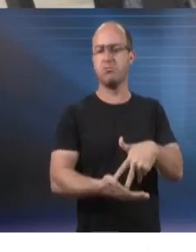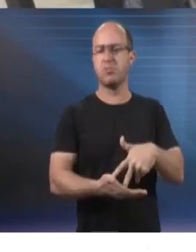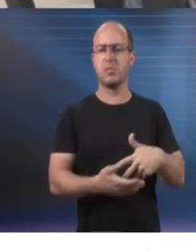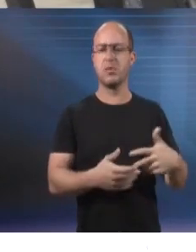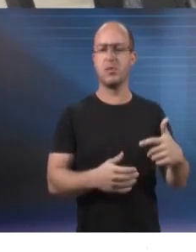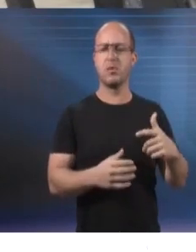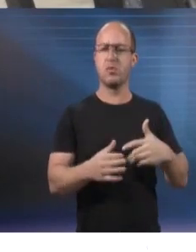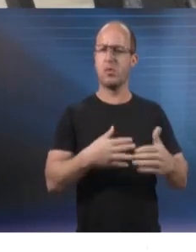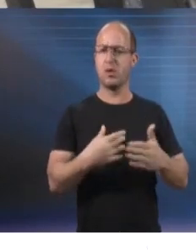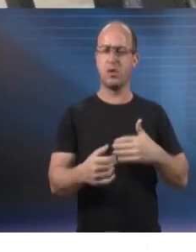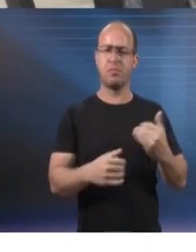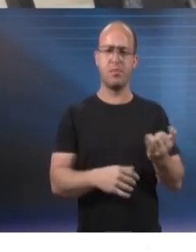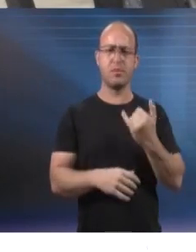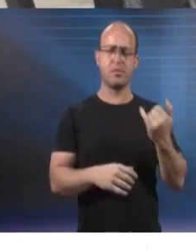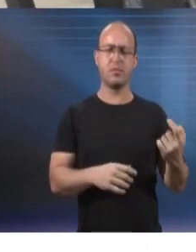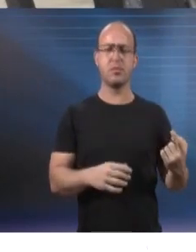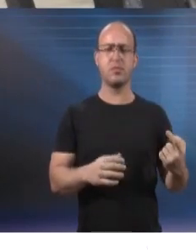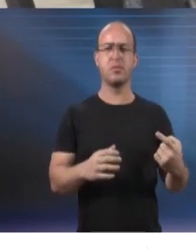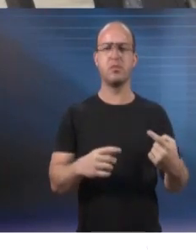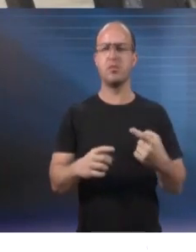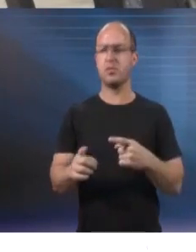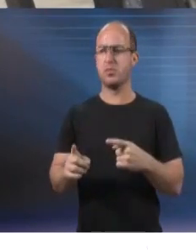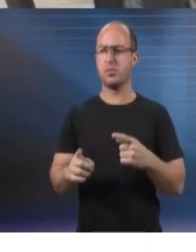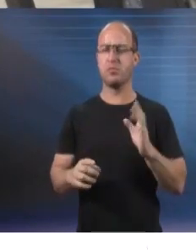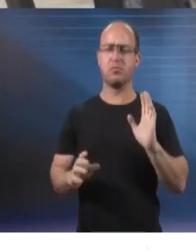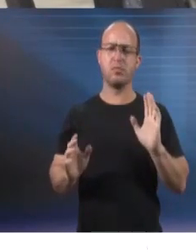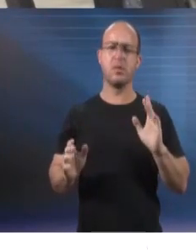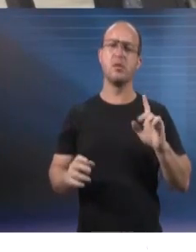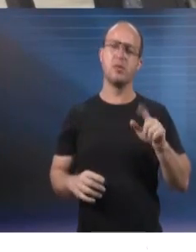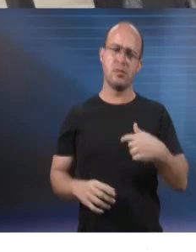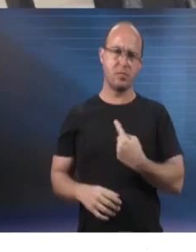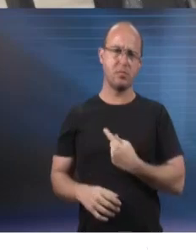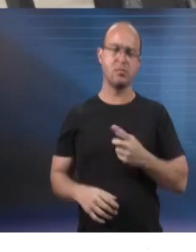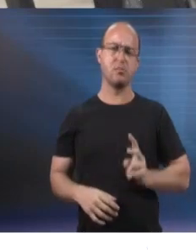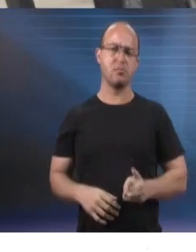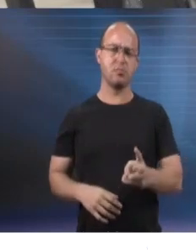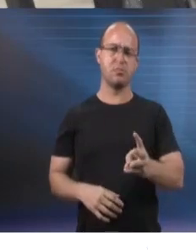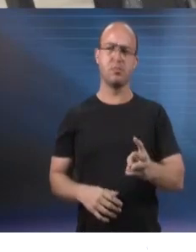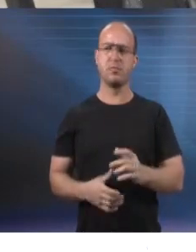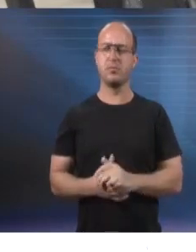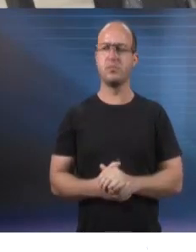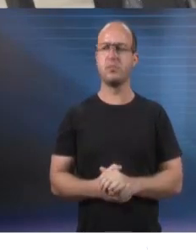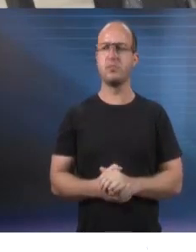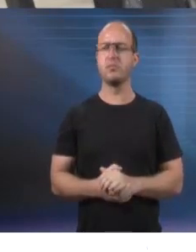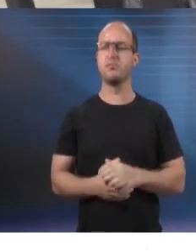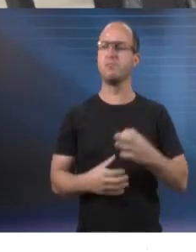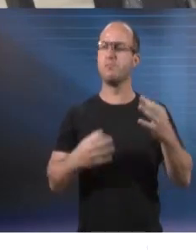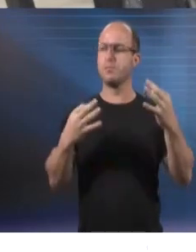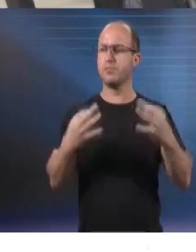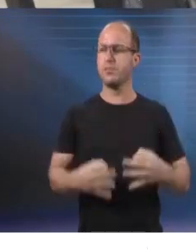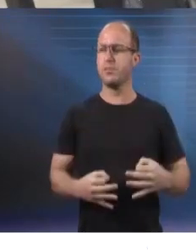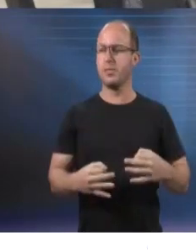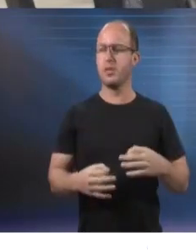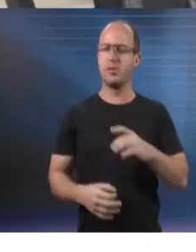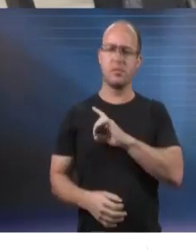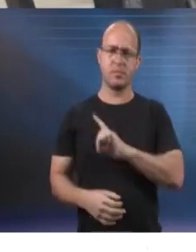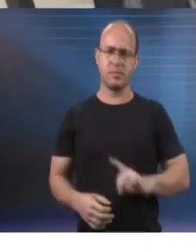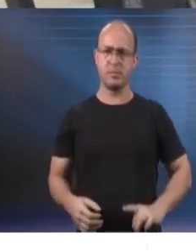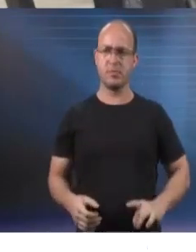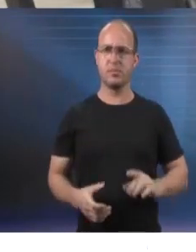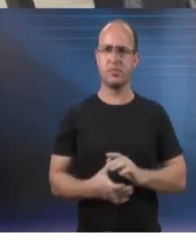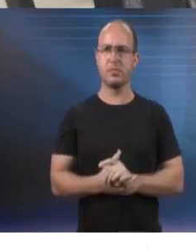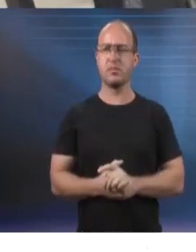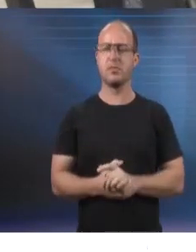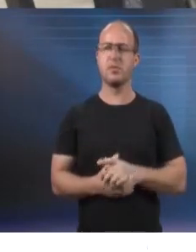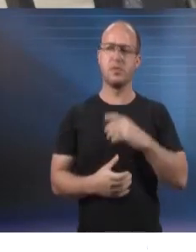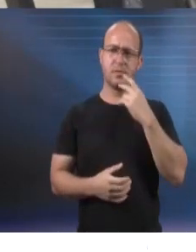qualquer aumento de impostos, como assim já tivemos, e vamos continuar tendo aqui nessa casa. E tenho certeza que os deputados que já